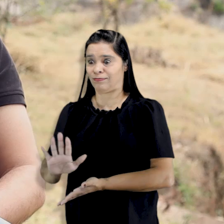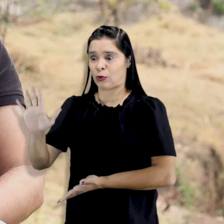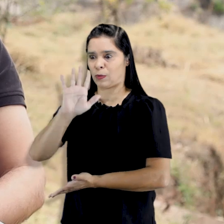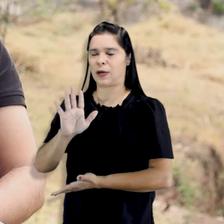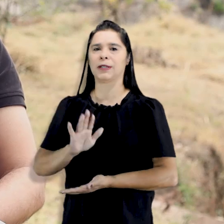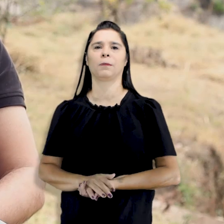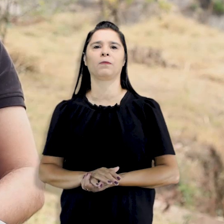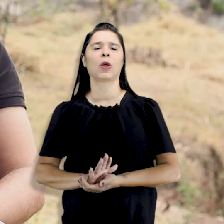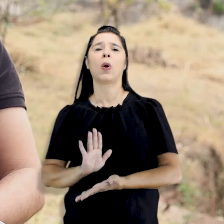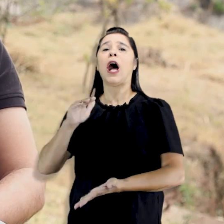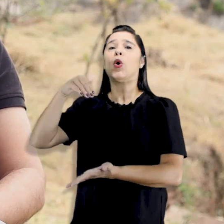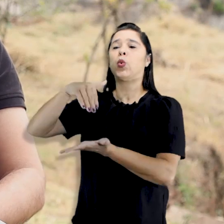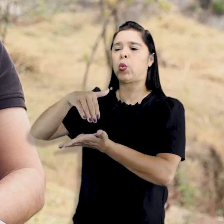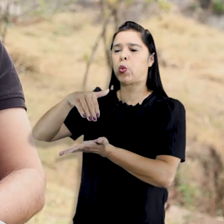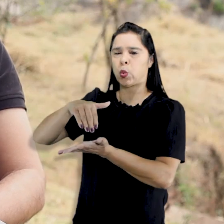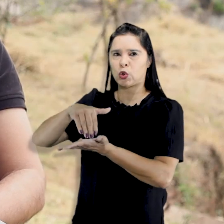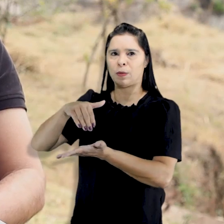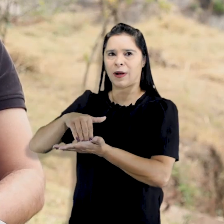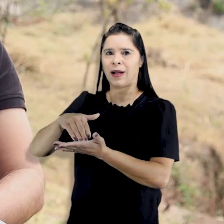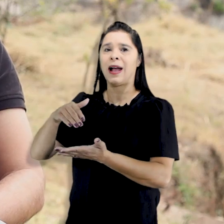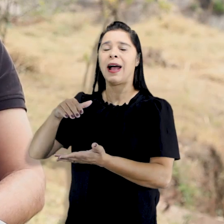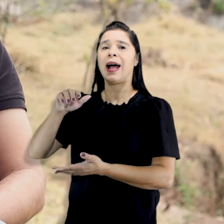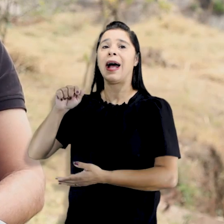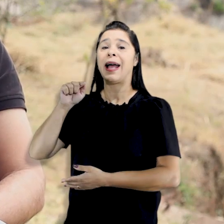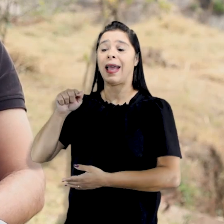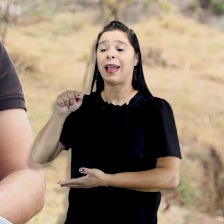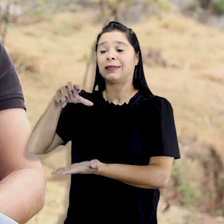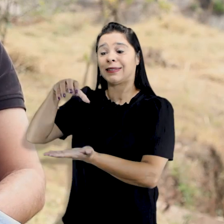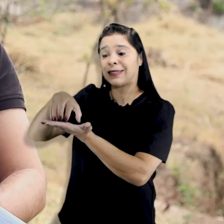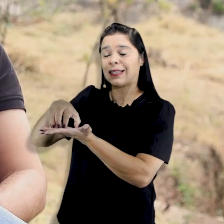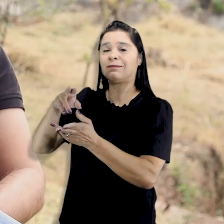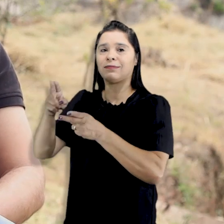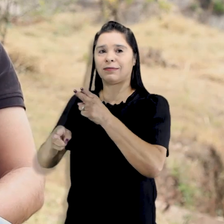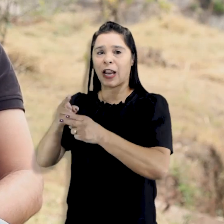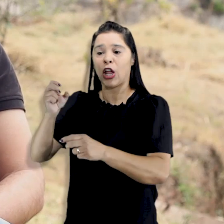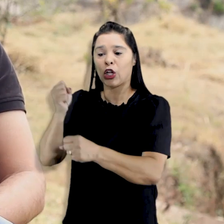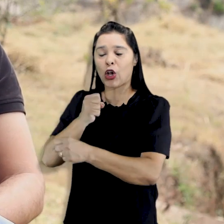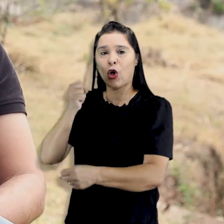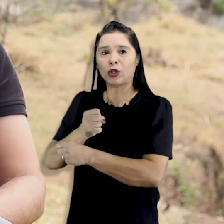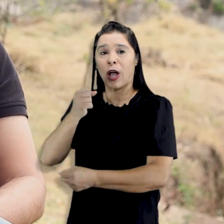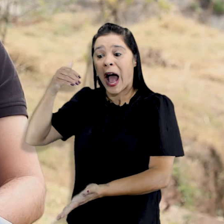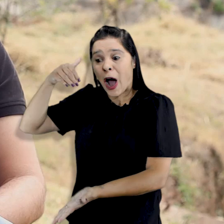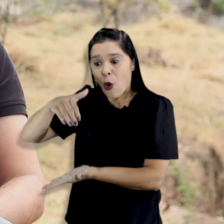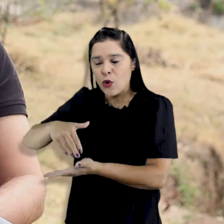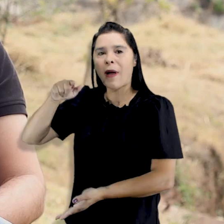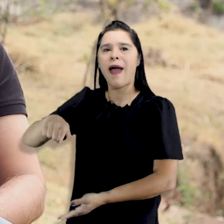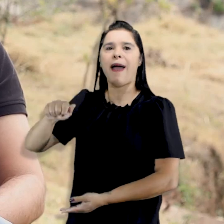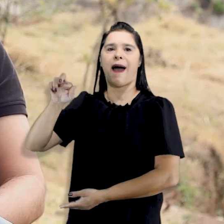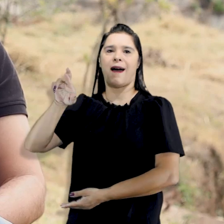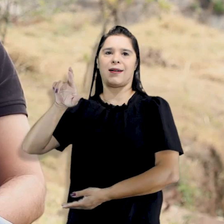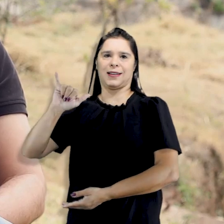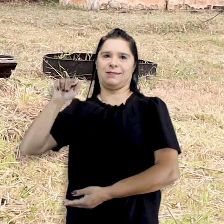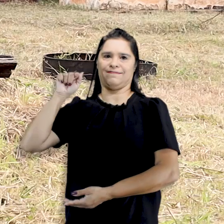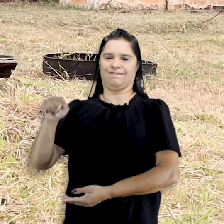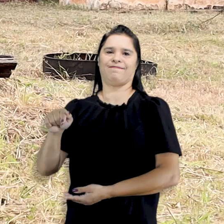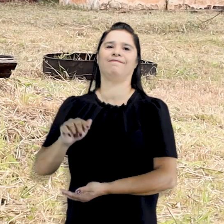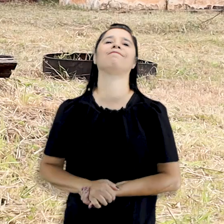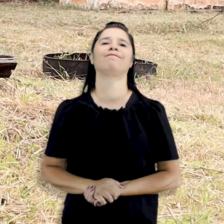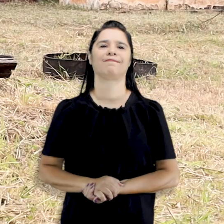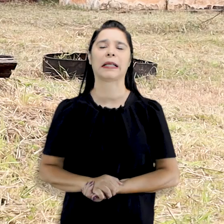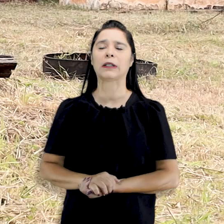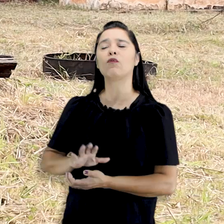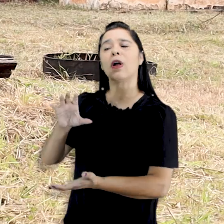Então, a última estação que a Mogiana constrói é Araguari. Então fica como sendo a estação ponta de linha. Foi a